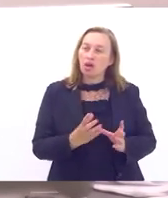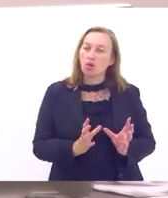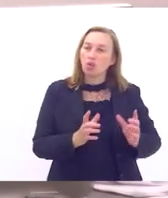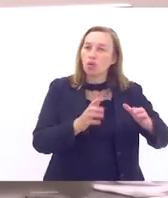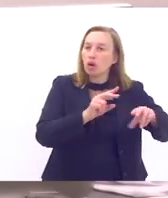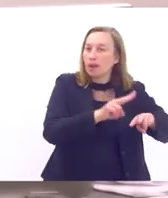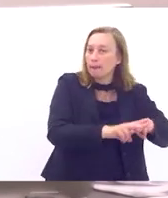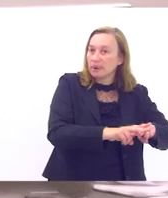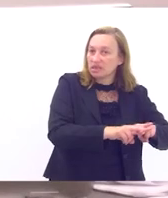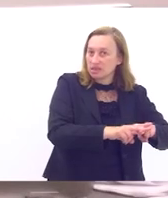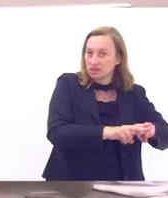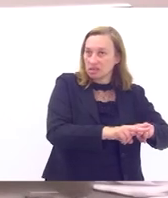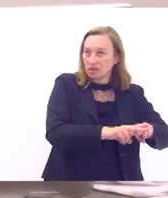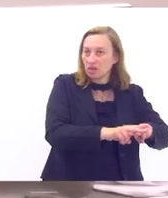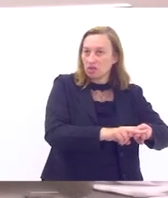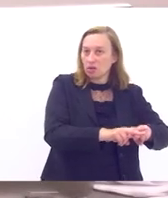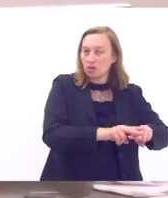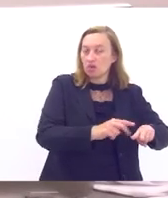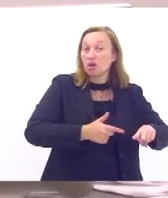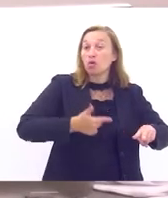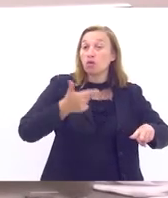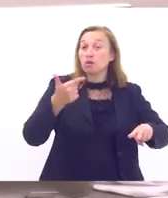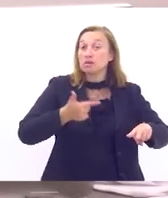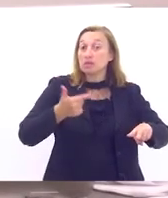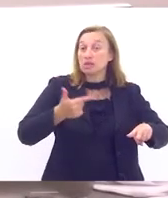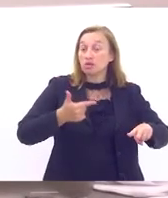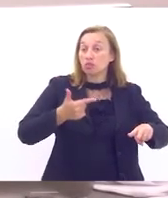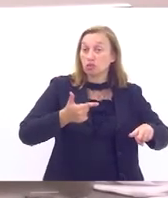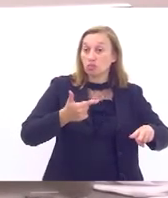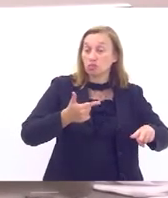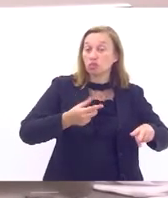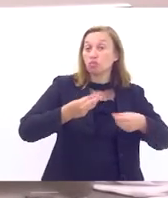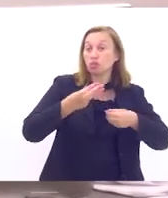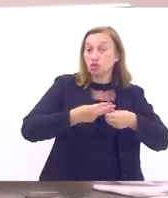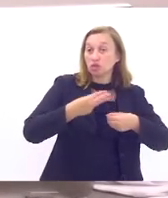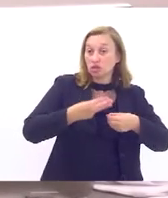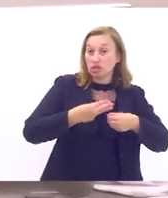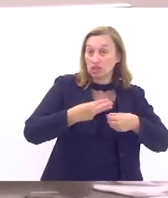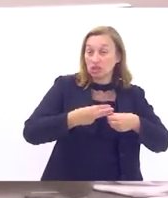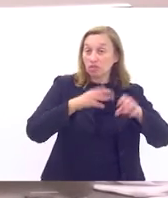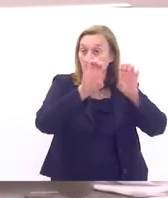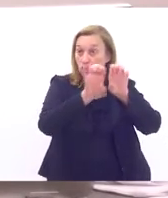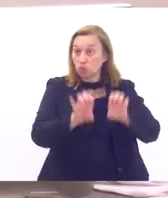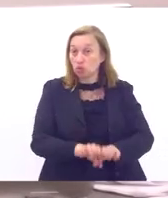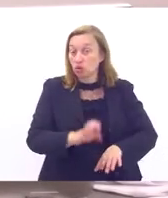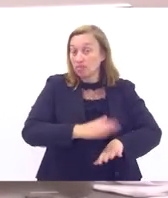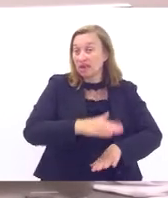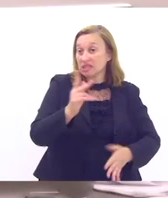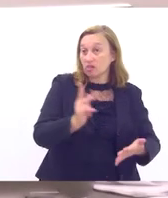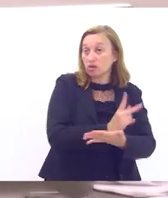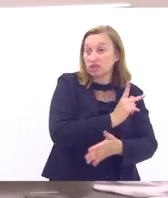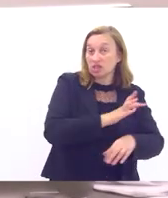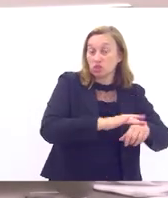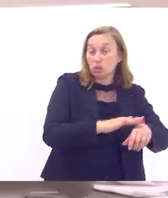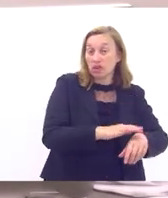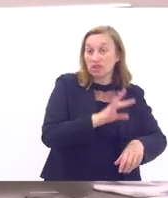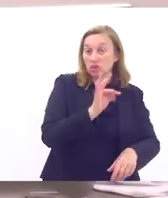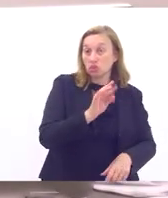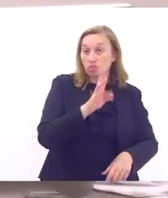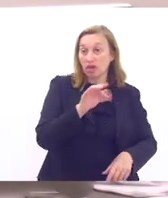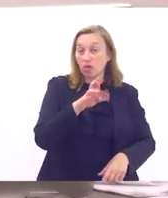tuberculose nas prisões é o segundo ente, segundo município, segunda estrutura onde mais ocorre tuberculose no Estado do Rio de